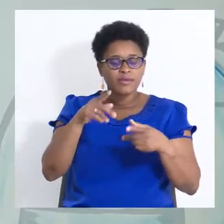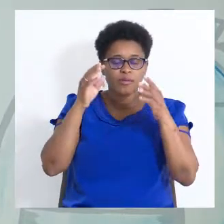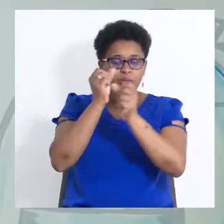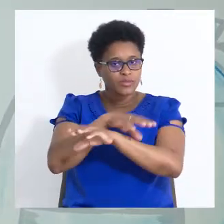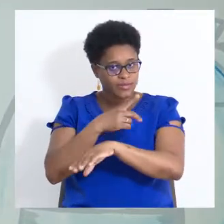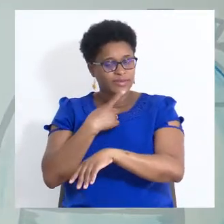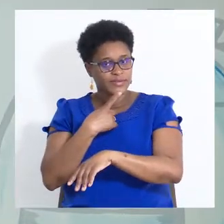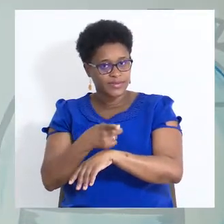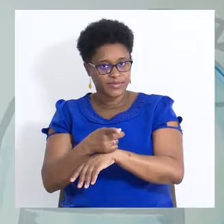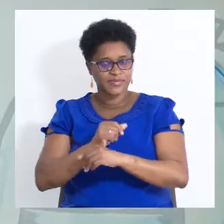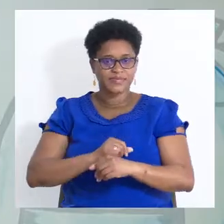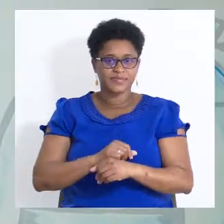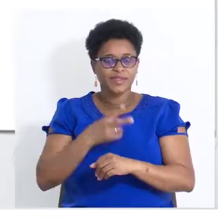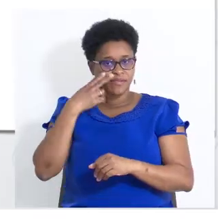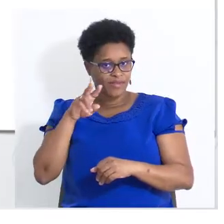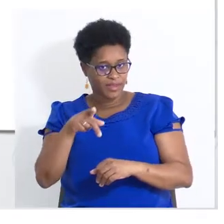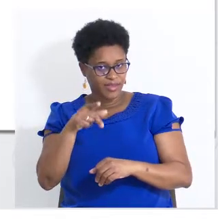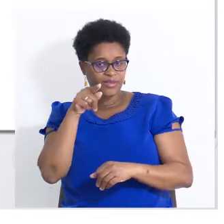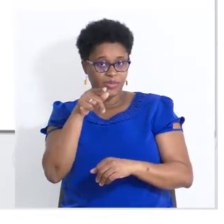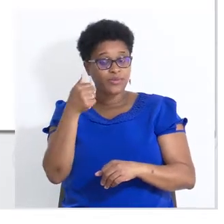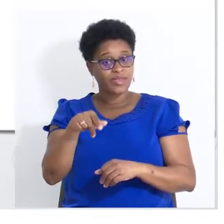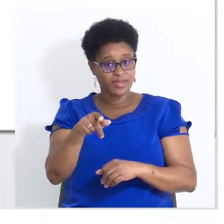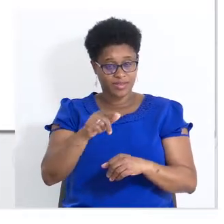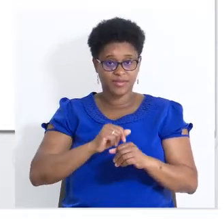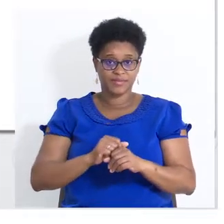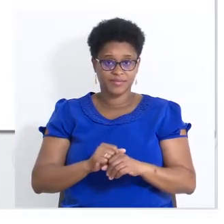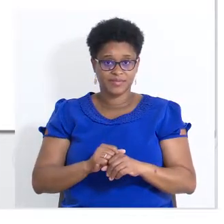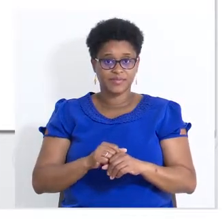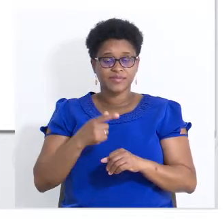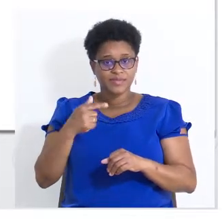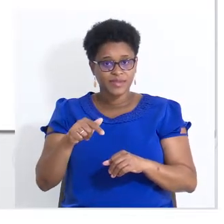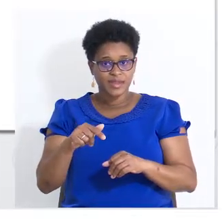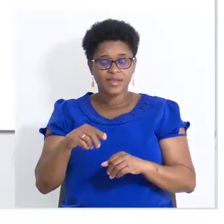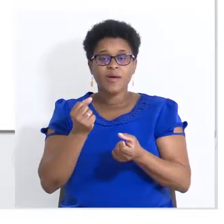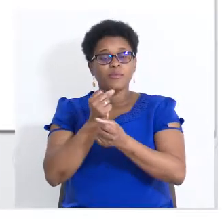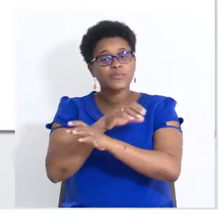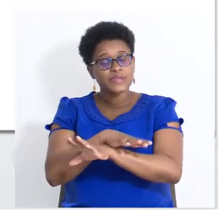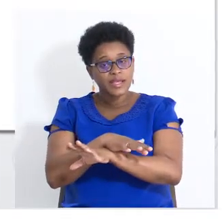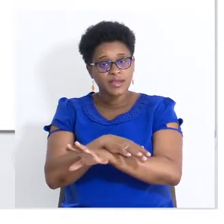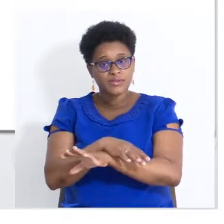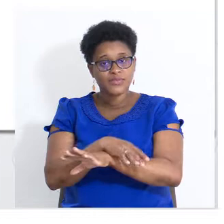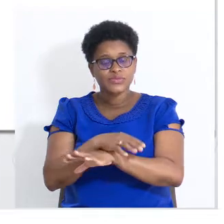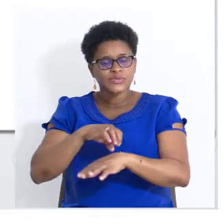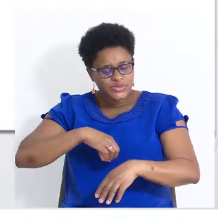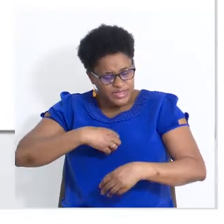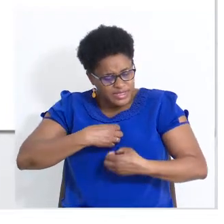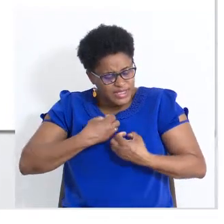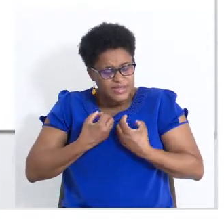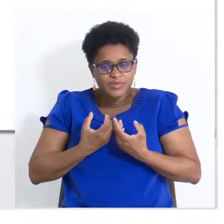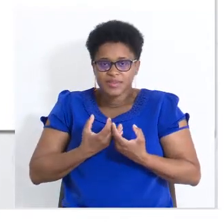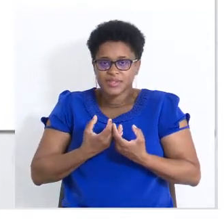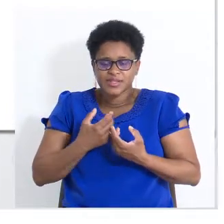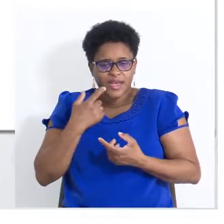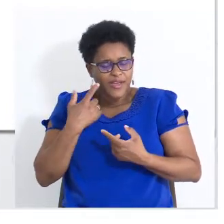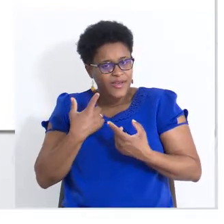essa publicidade, está bem? Repara aqui que tens aqui a que se destina a publicidade e os